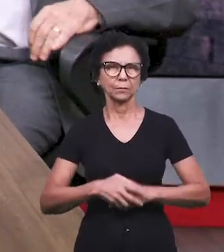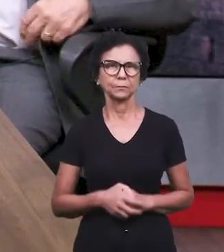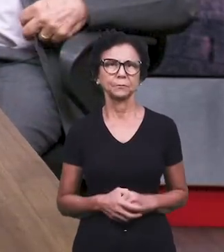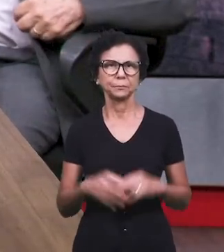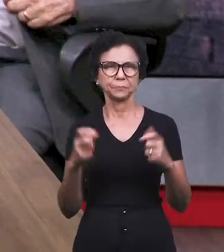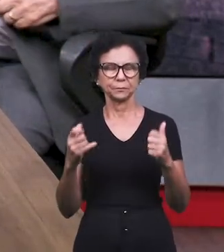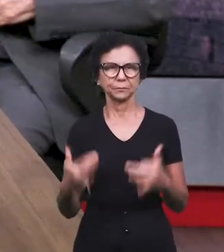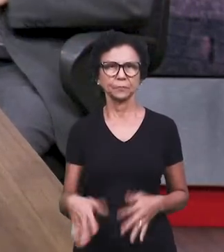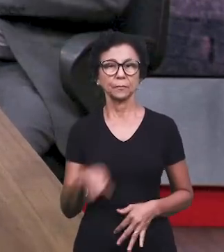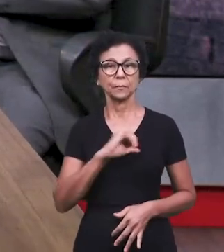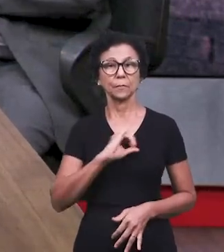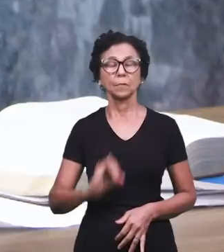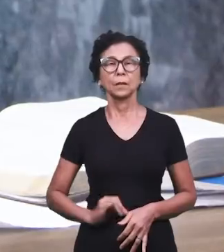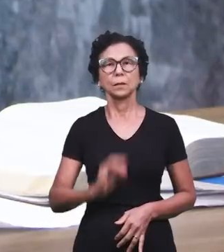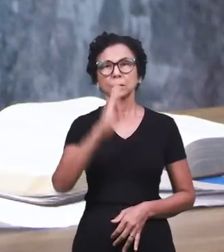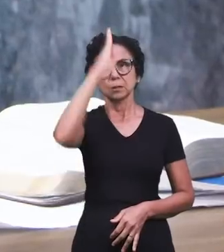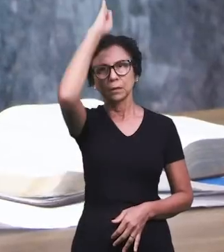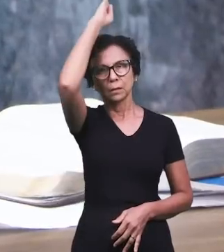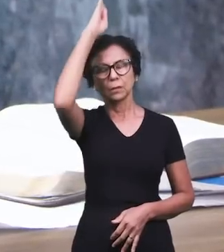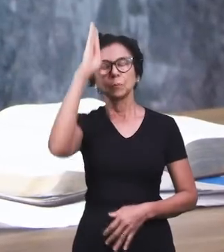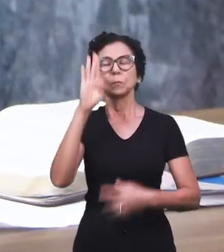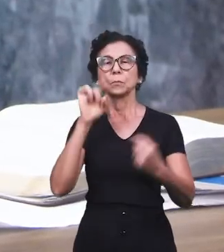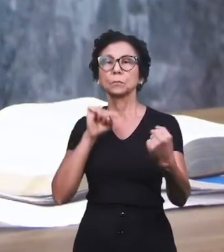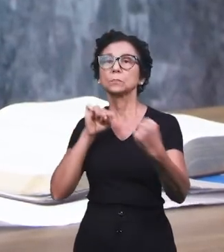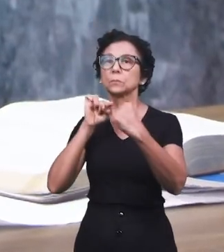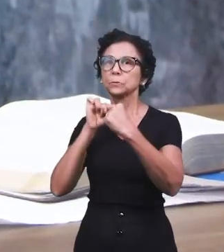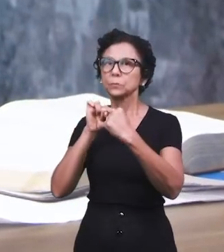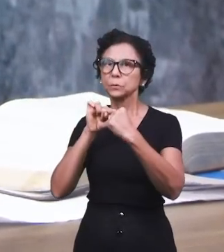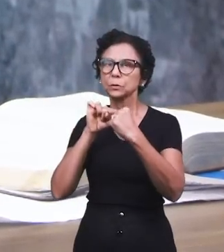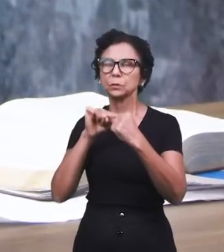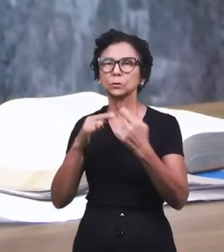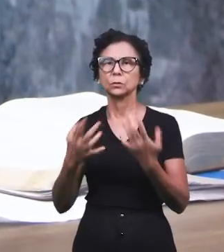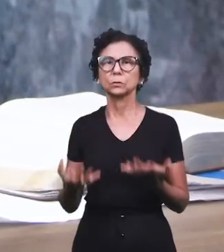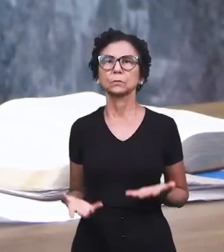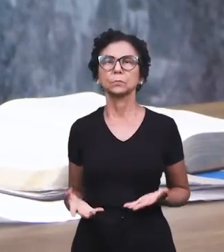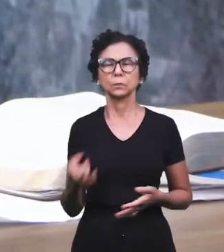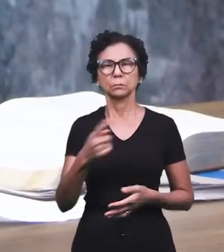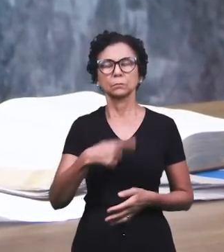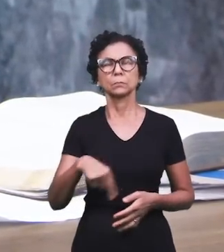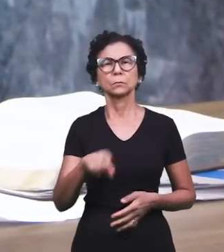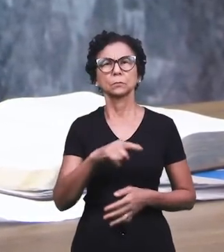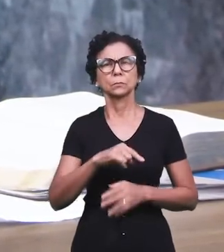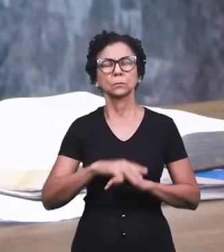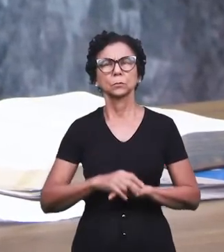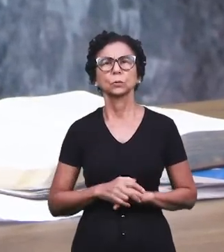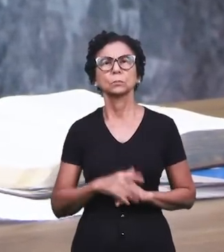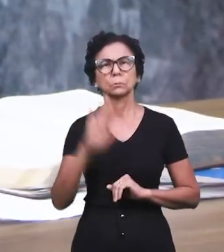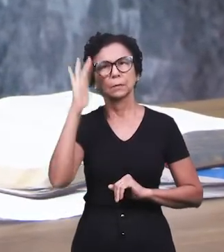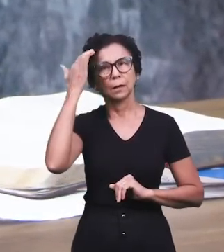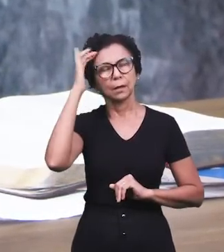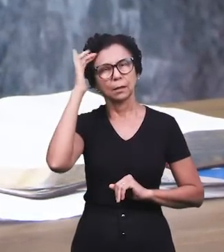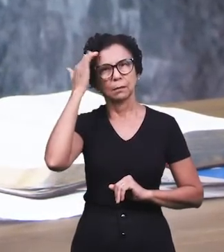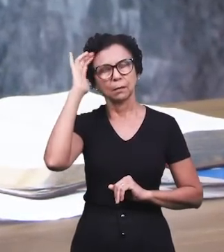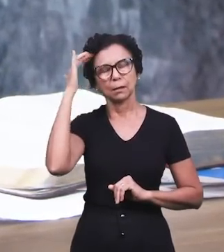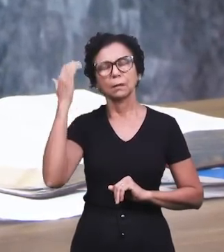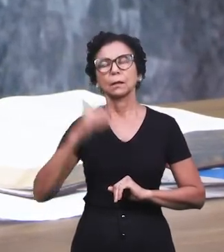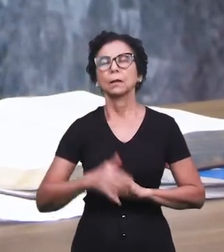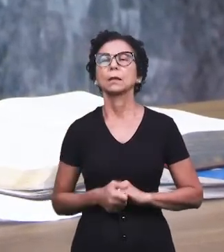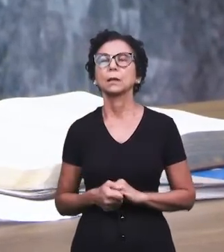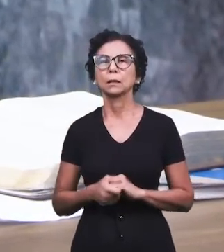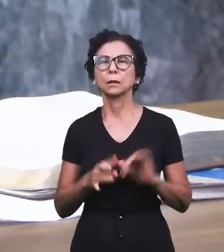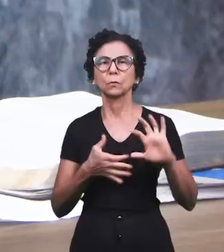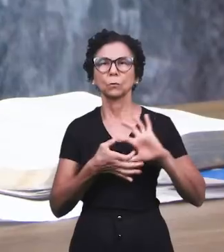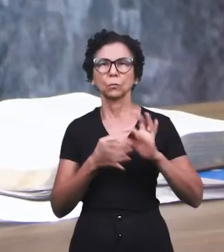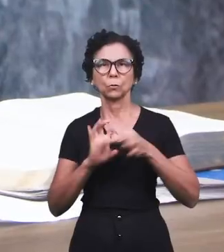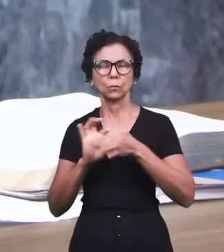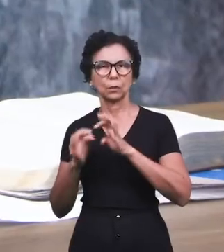do Império Romano. Claro que o nosso objetivo aqui é falar de uma maneira que todos os irmãos possam entender, possam compreender melhor o contexto